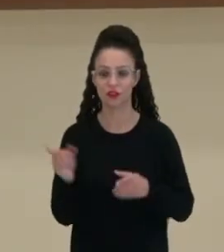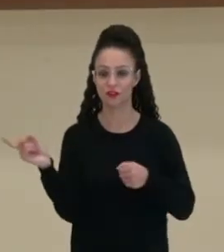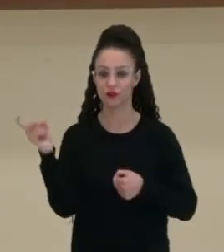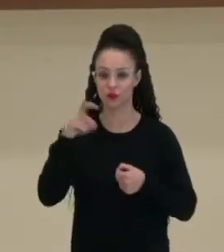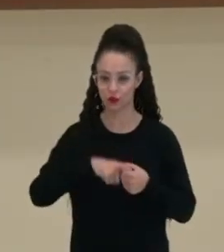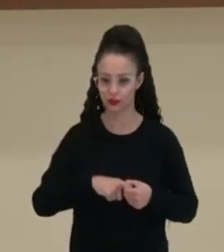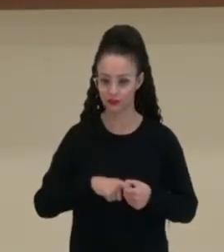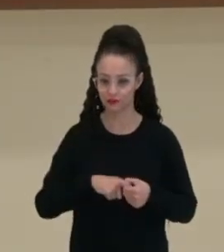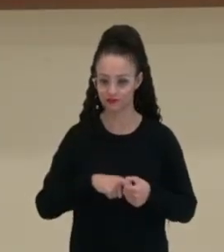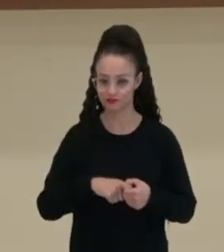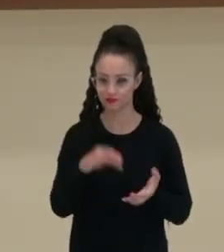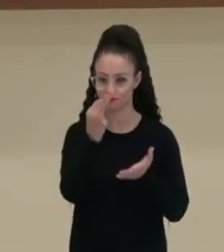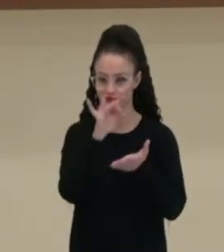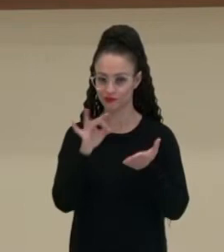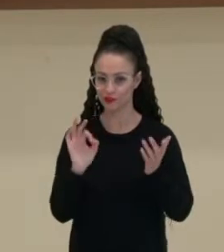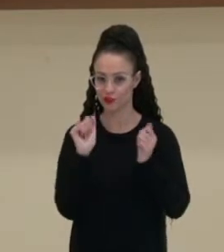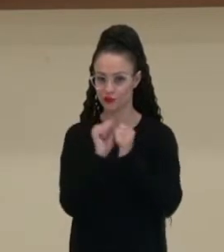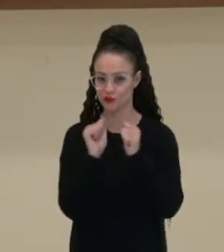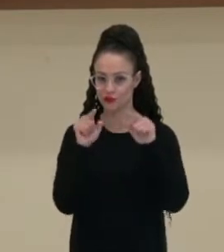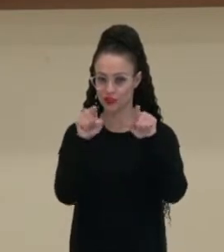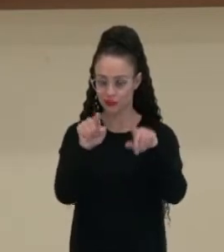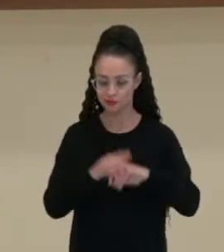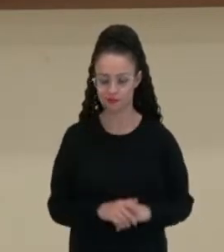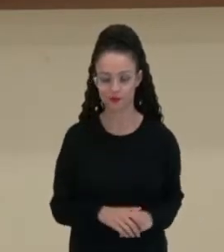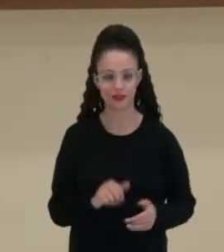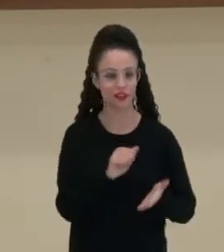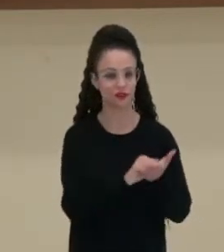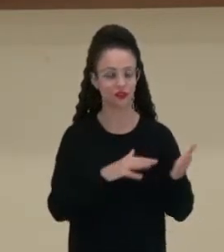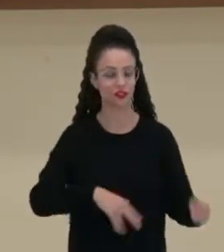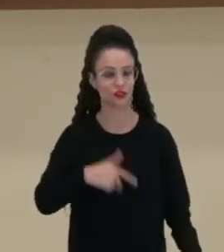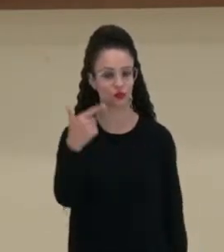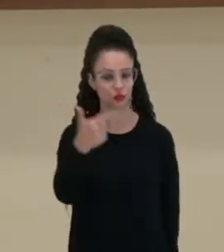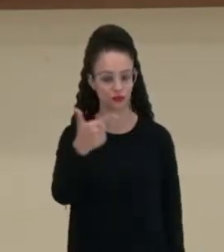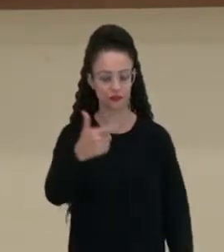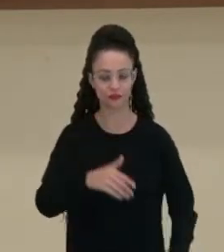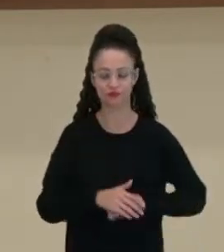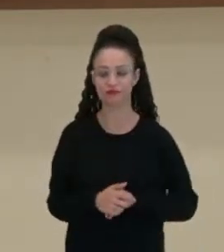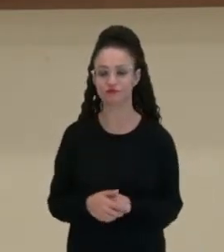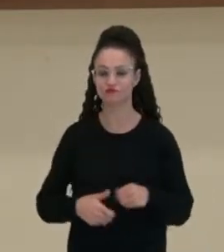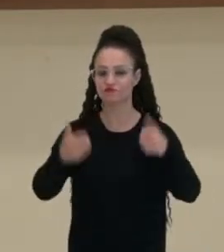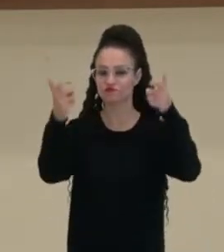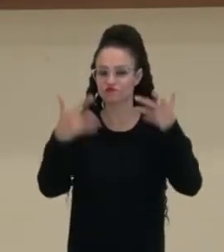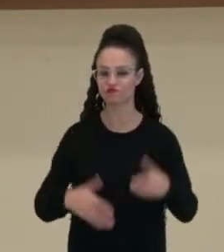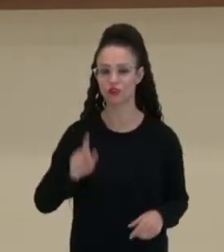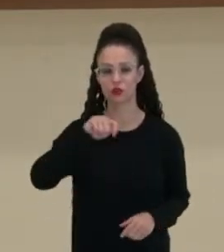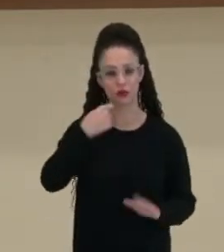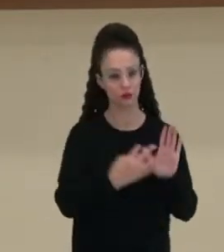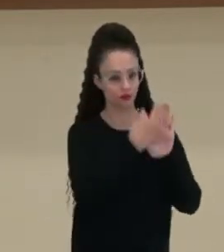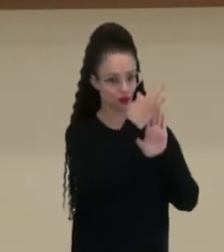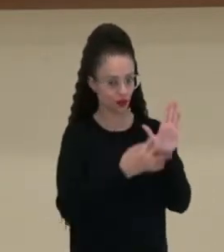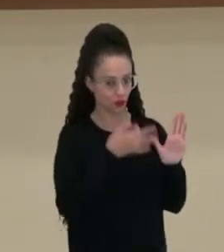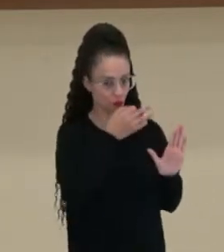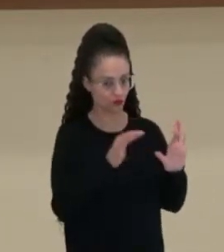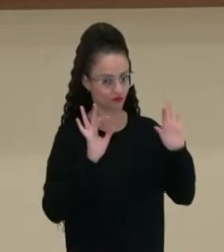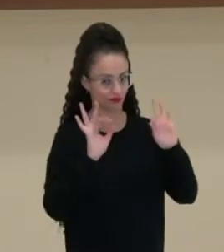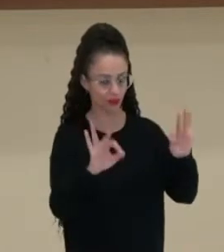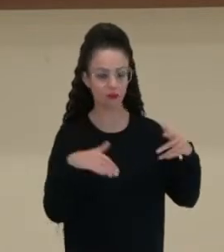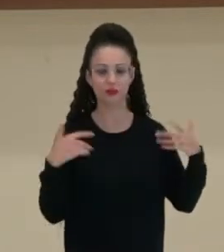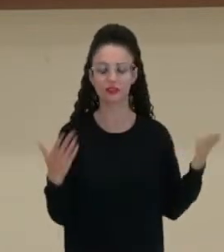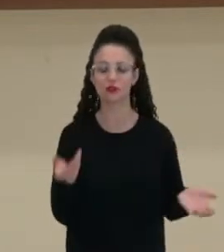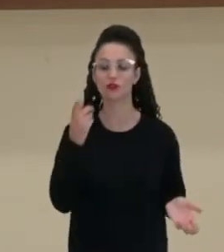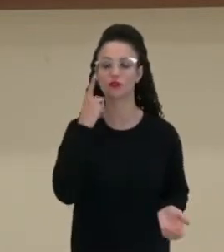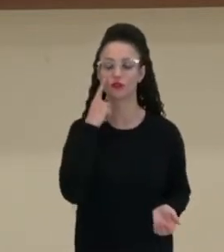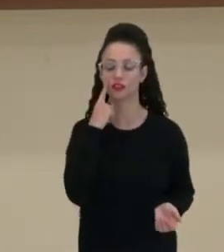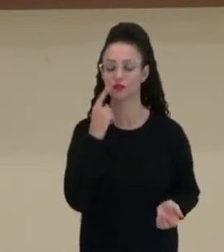Voltei, gabaritar contigo a atividade 2. Nós estamos falando de artigo de opinião, não é mesmo? Então veja,